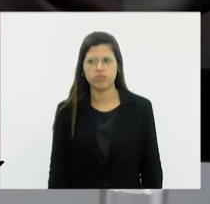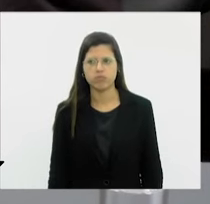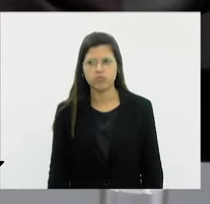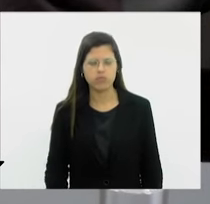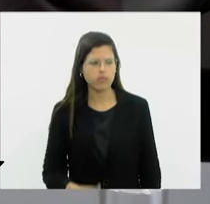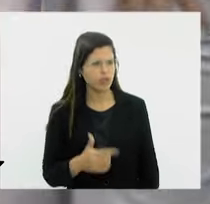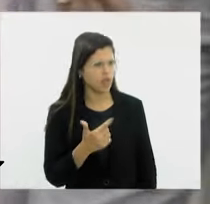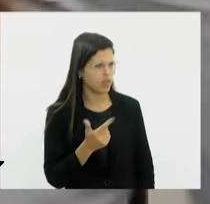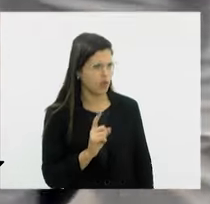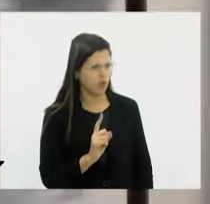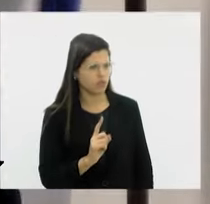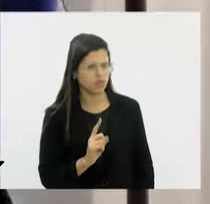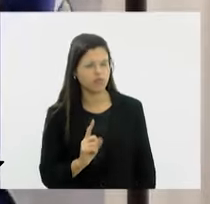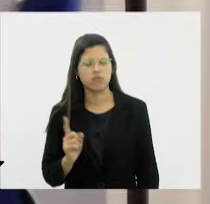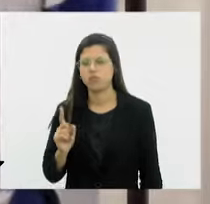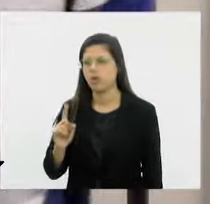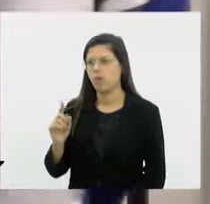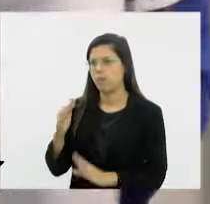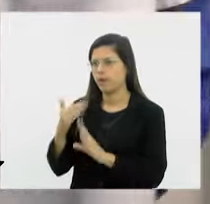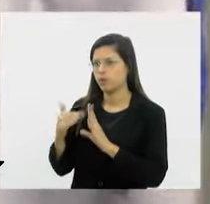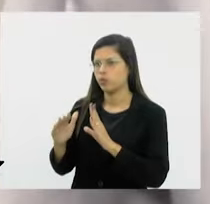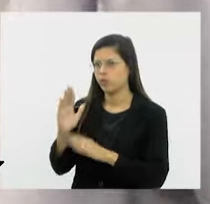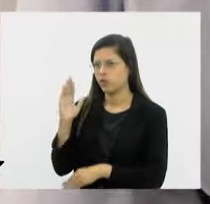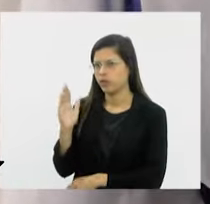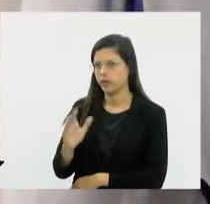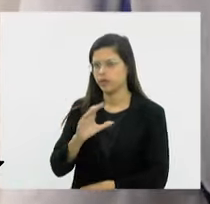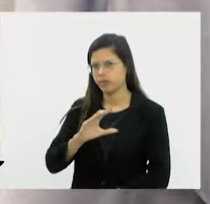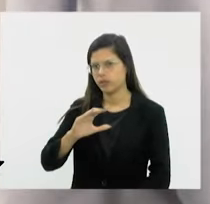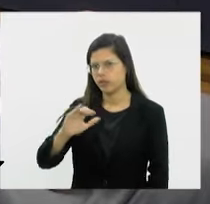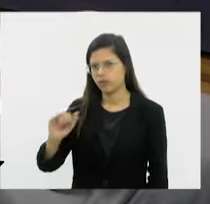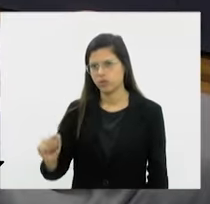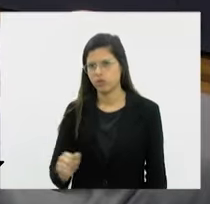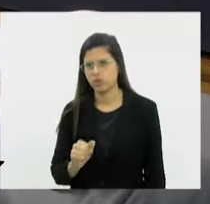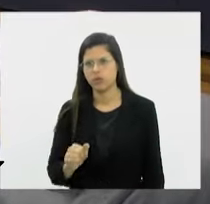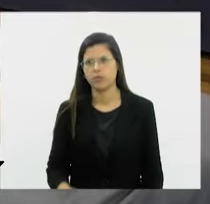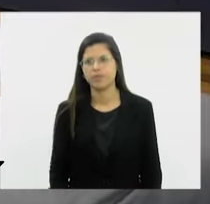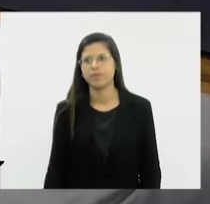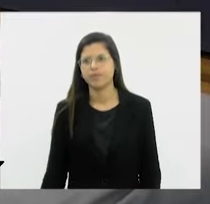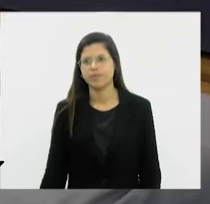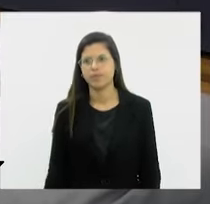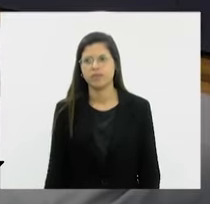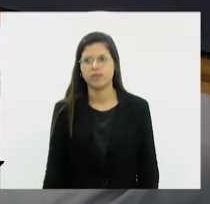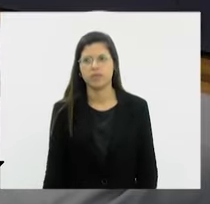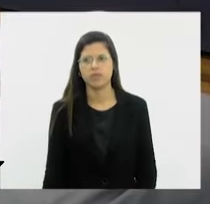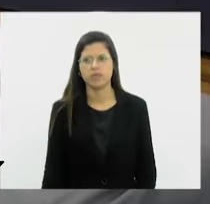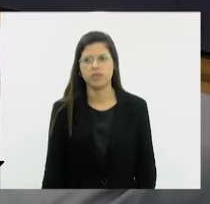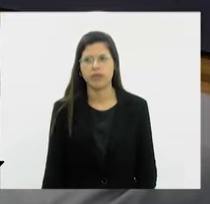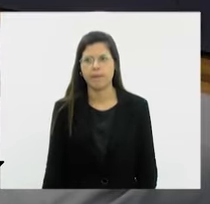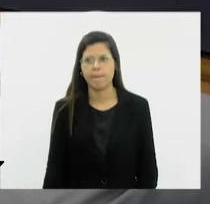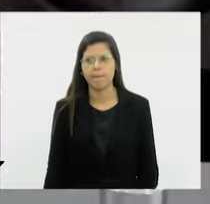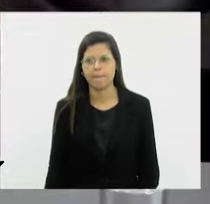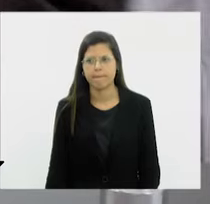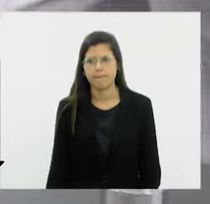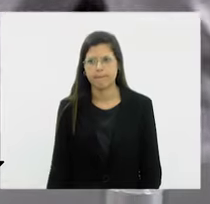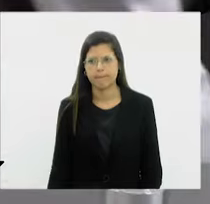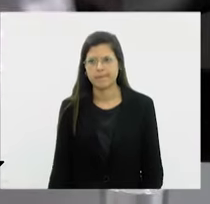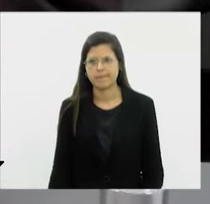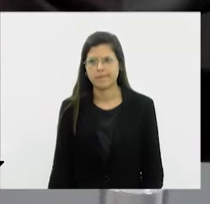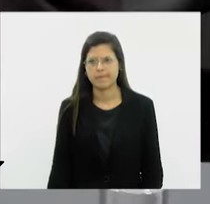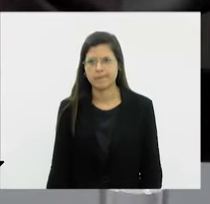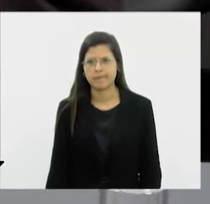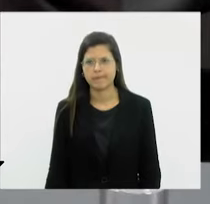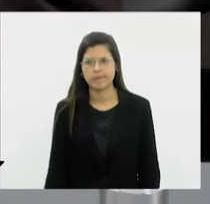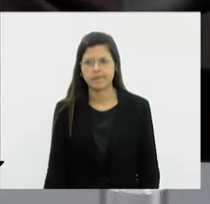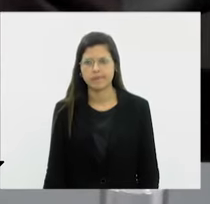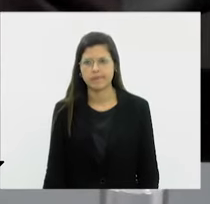Não? Não, mandou direto para a CCJ. Bom, porque, vejam só, qual foi a questão?